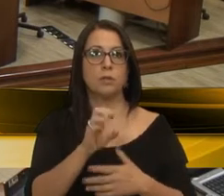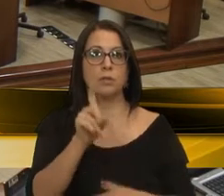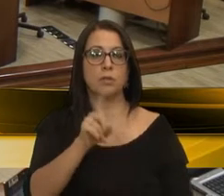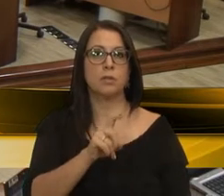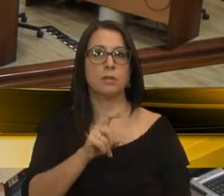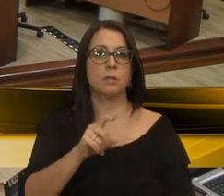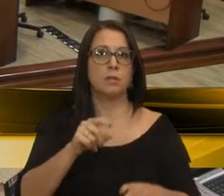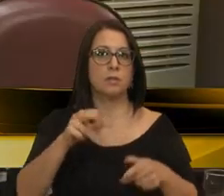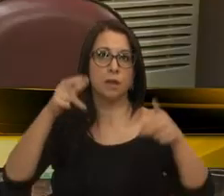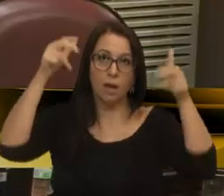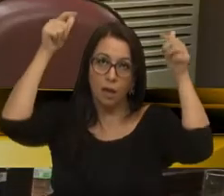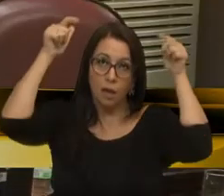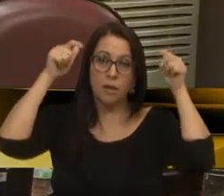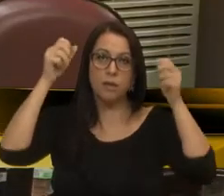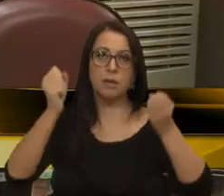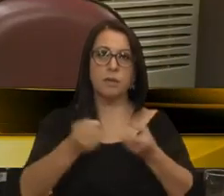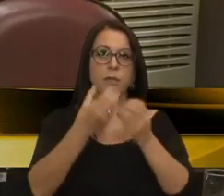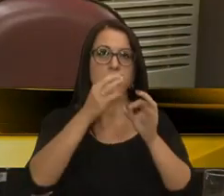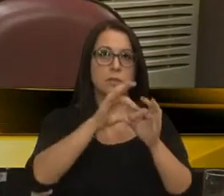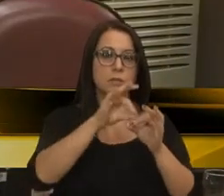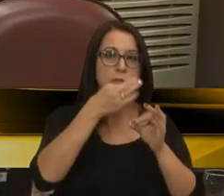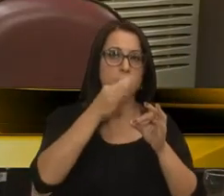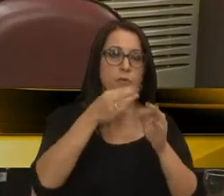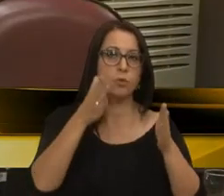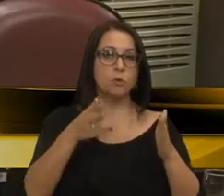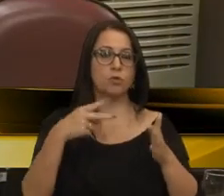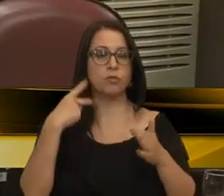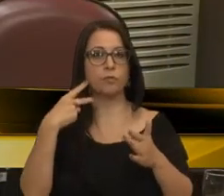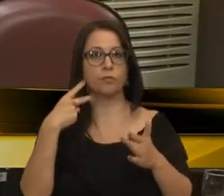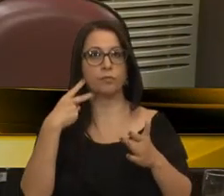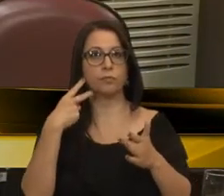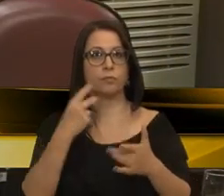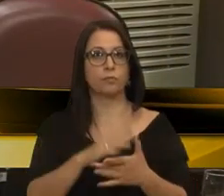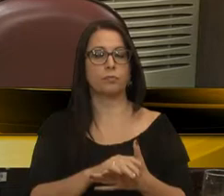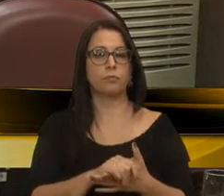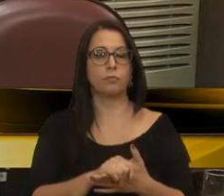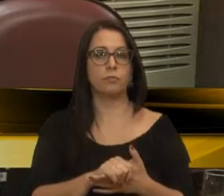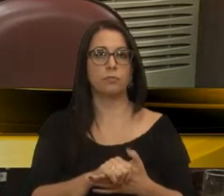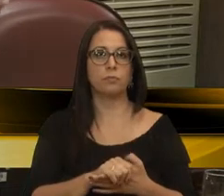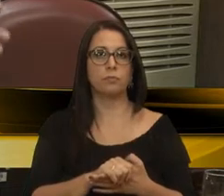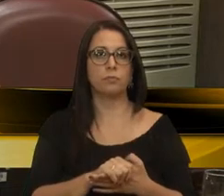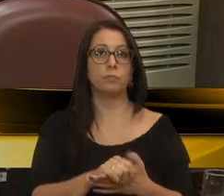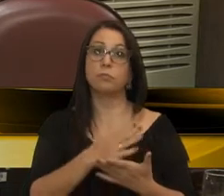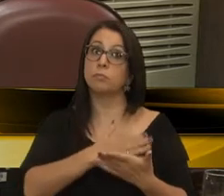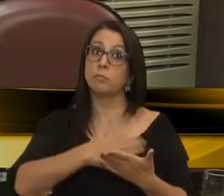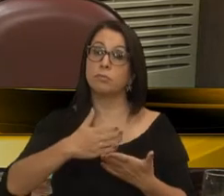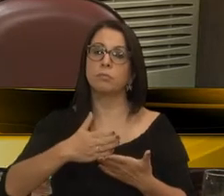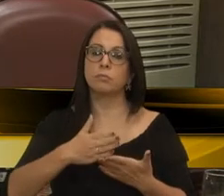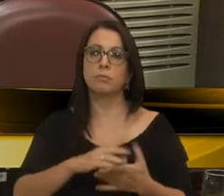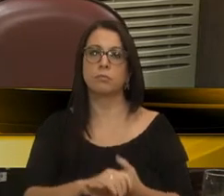ex-rainha da festa da uva e hoje vereadora, né, começou.